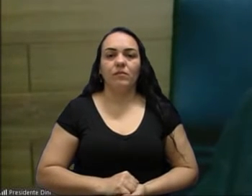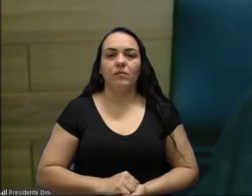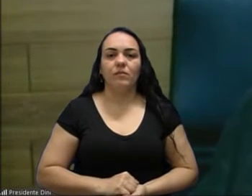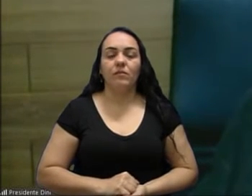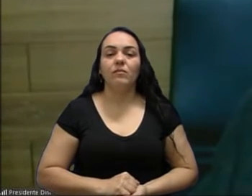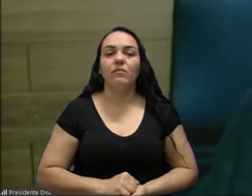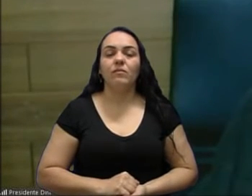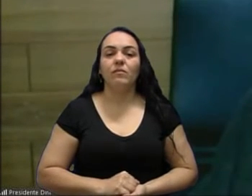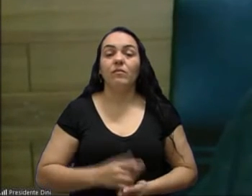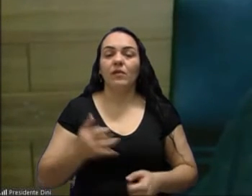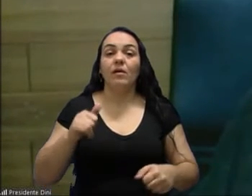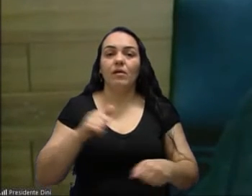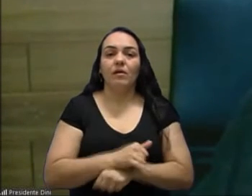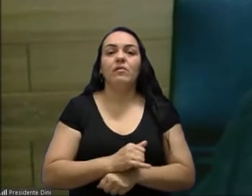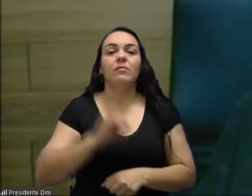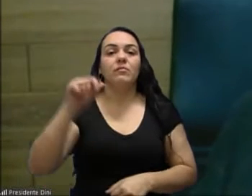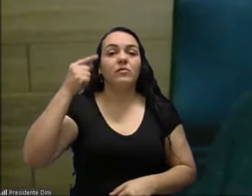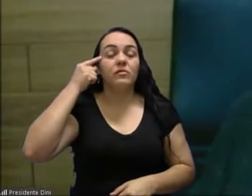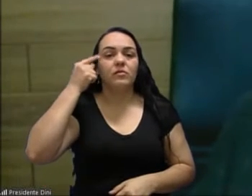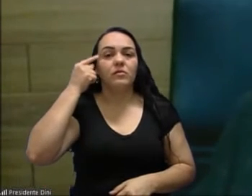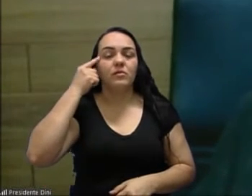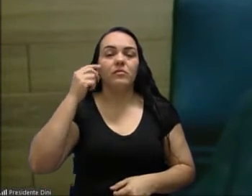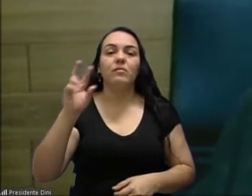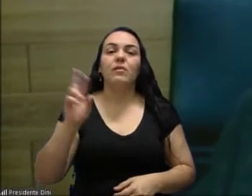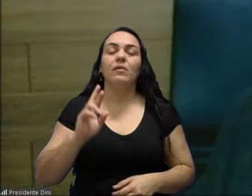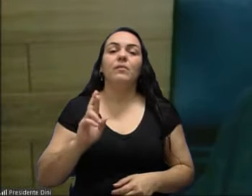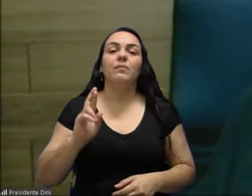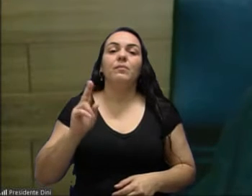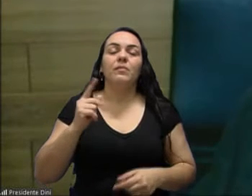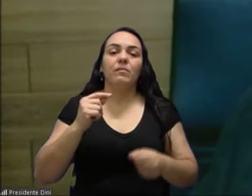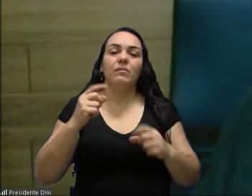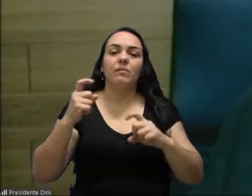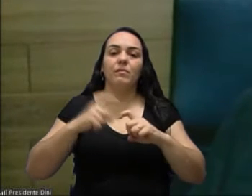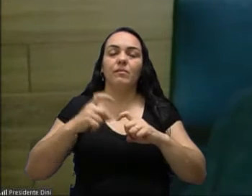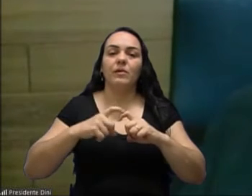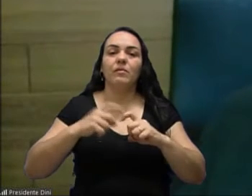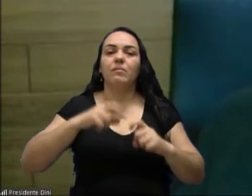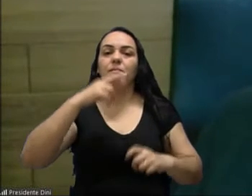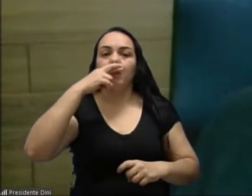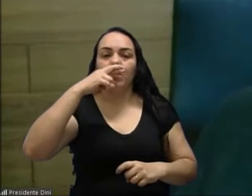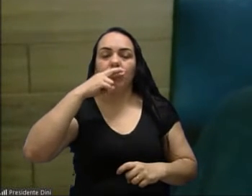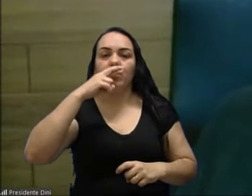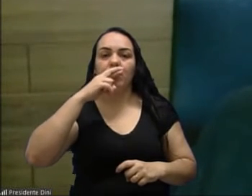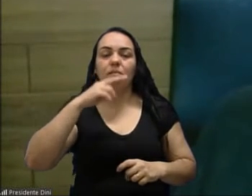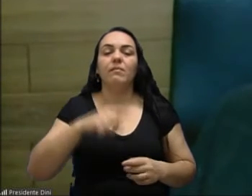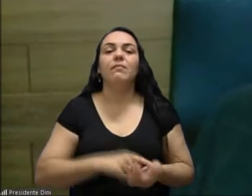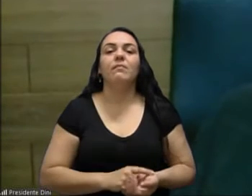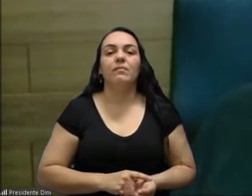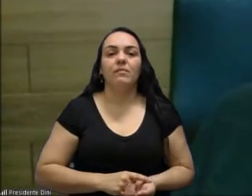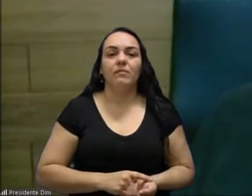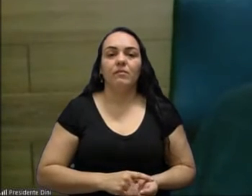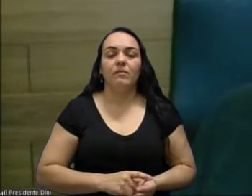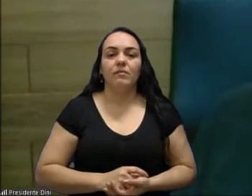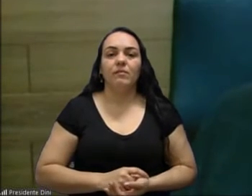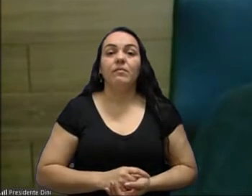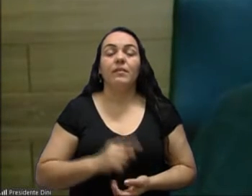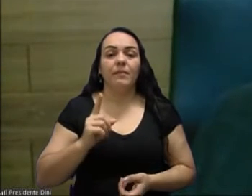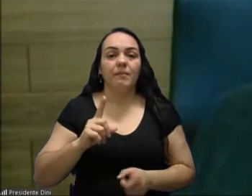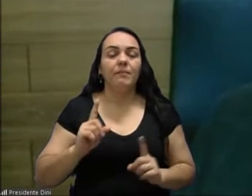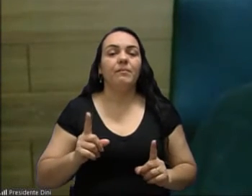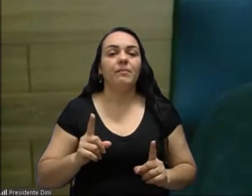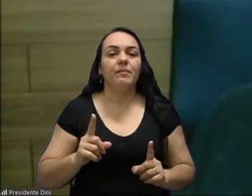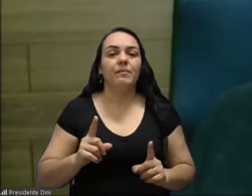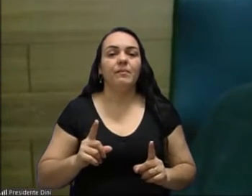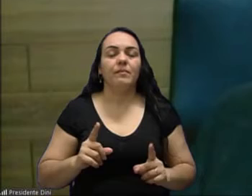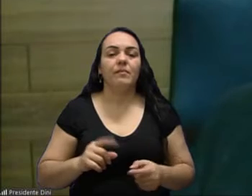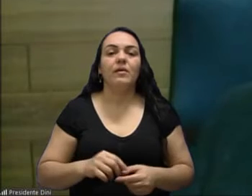então com falta João Donizete Hélio Brasileiro e Rodrigo Manga que mesmo assim mesmo assim